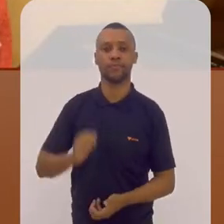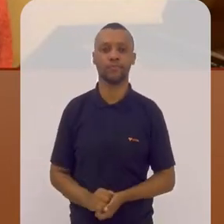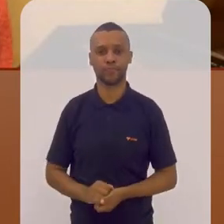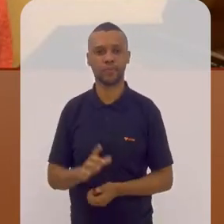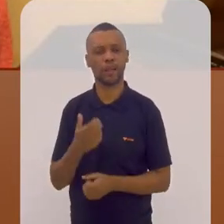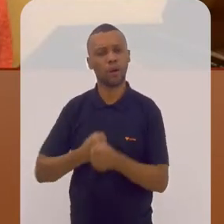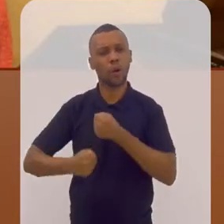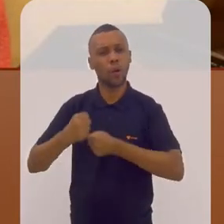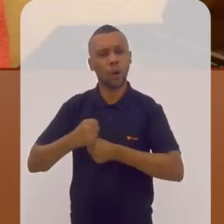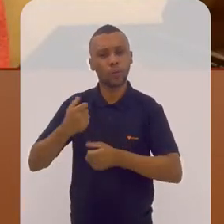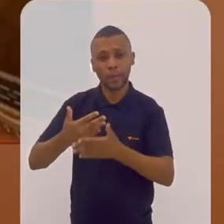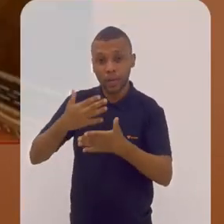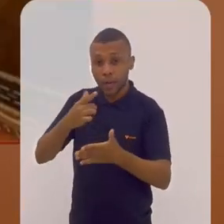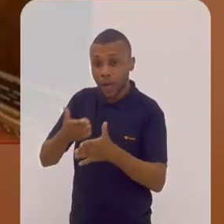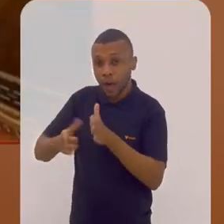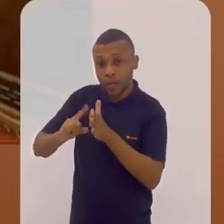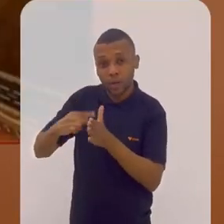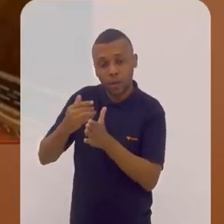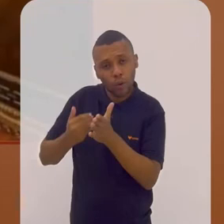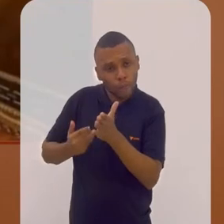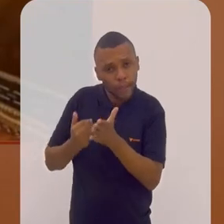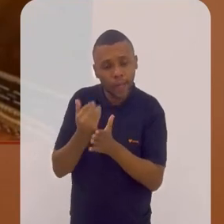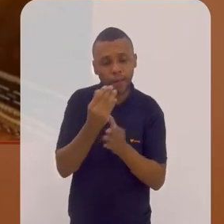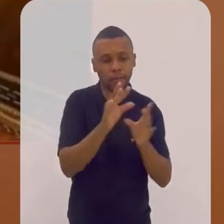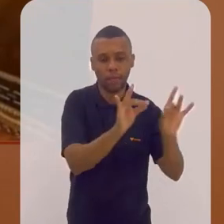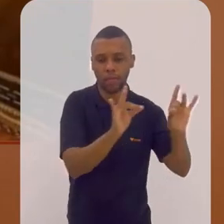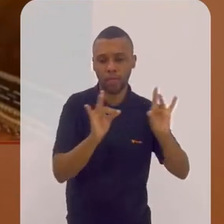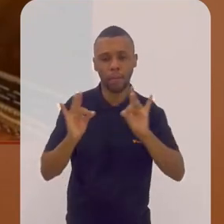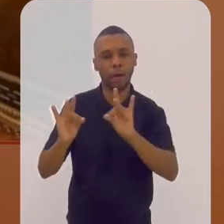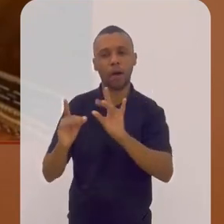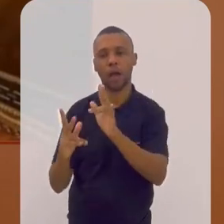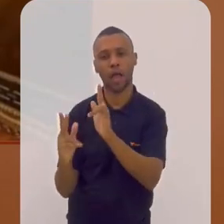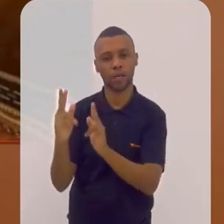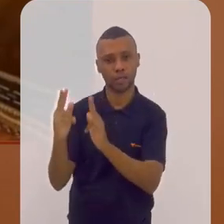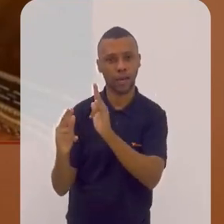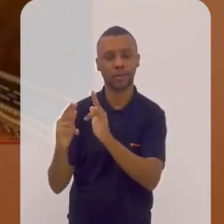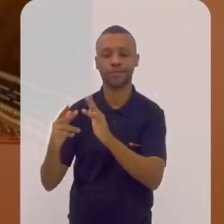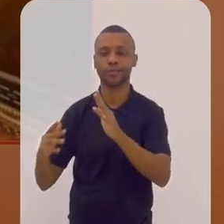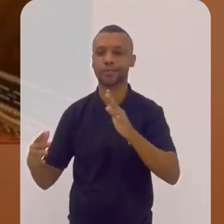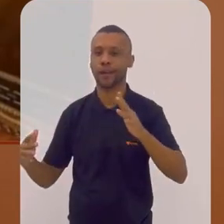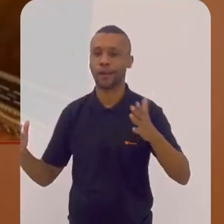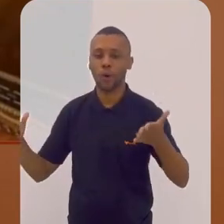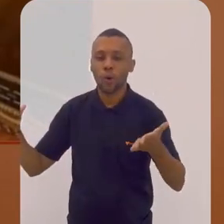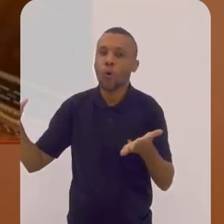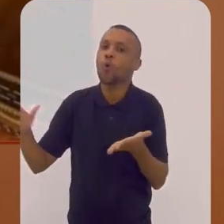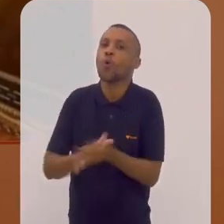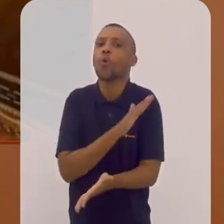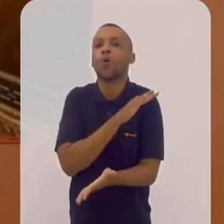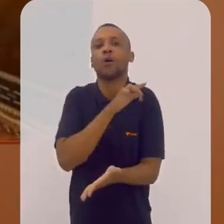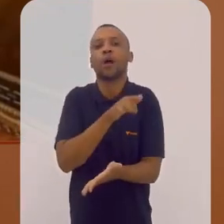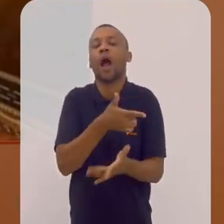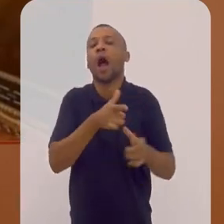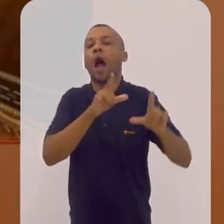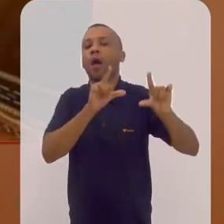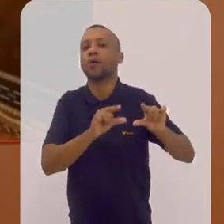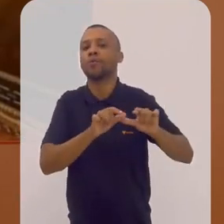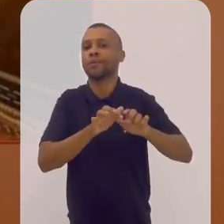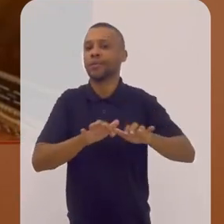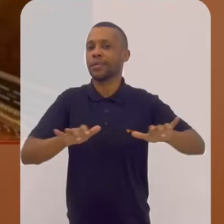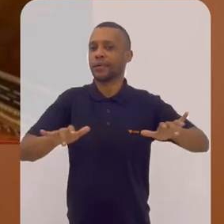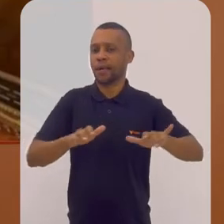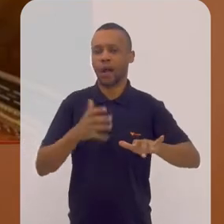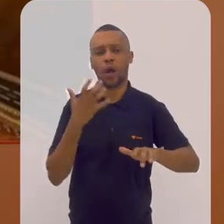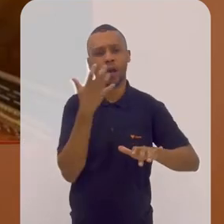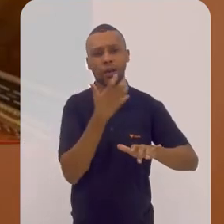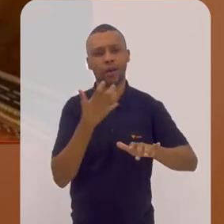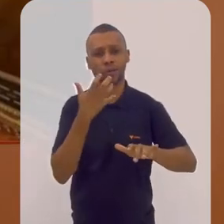ano passado, antes da gente colocar essa partitura no Música Brasilis, estava esgotada a redução para canto e piano